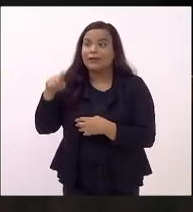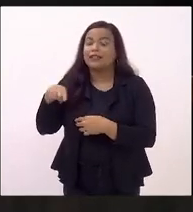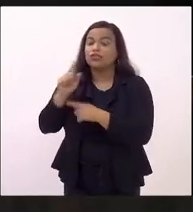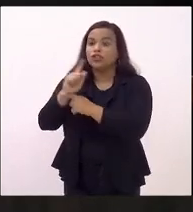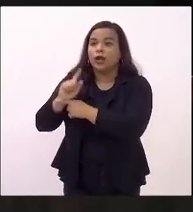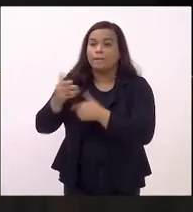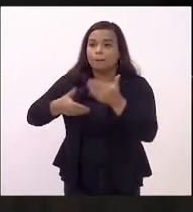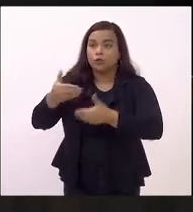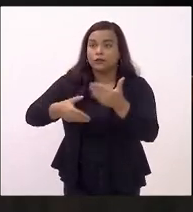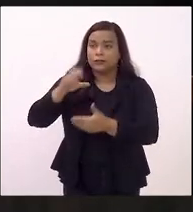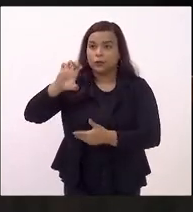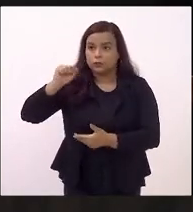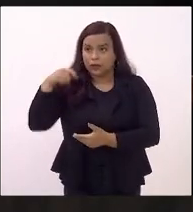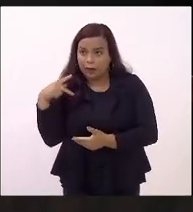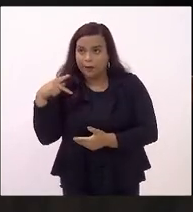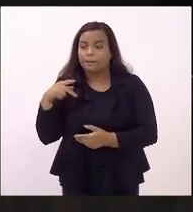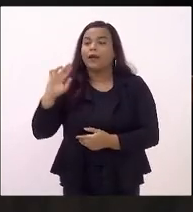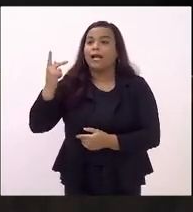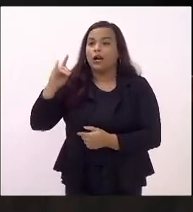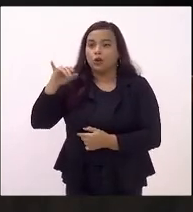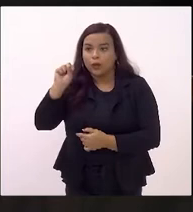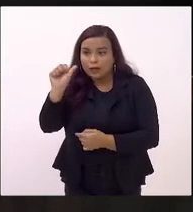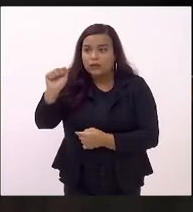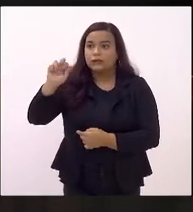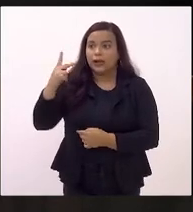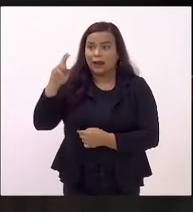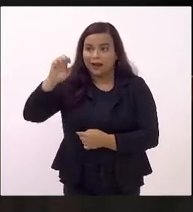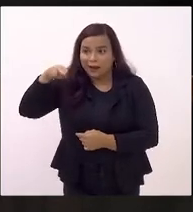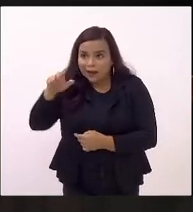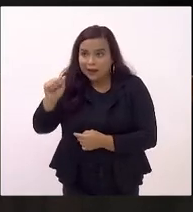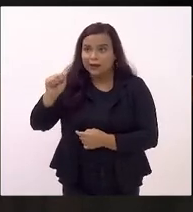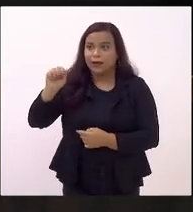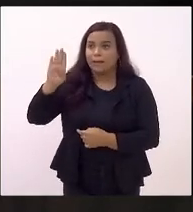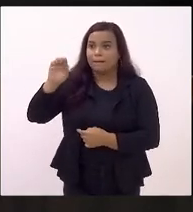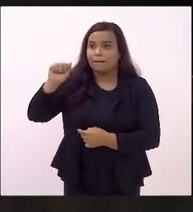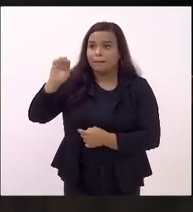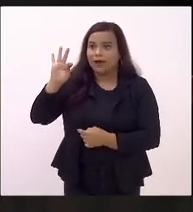CEAP, Heloísa Helena Batista,